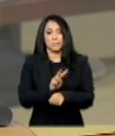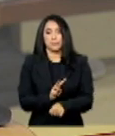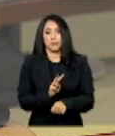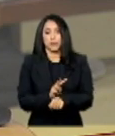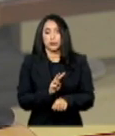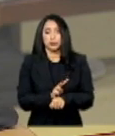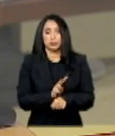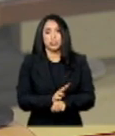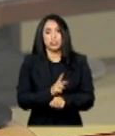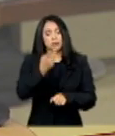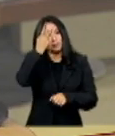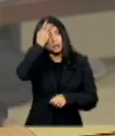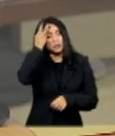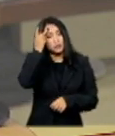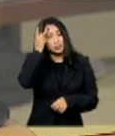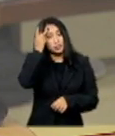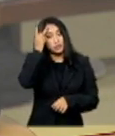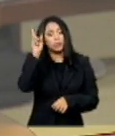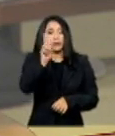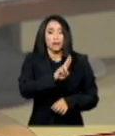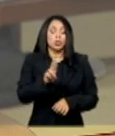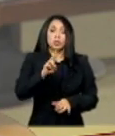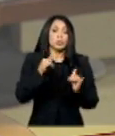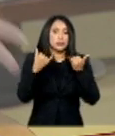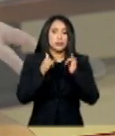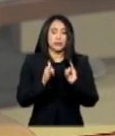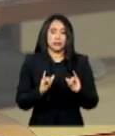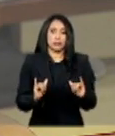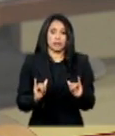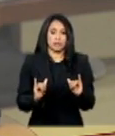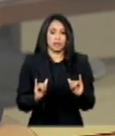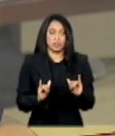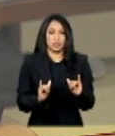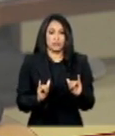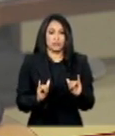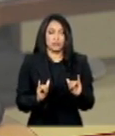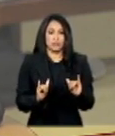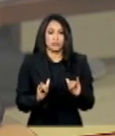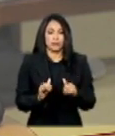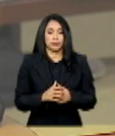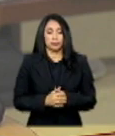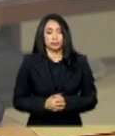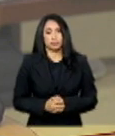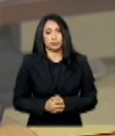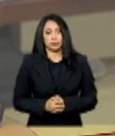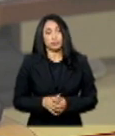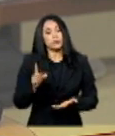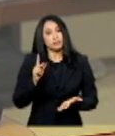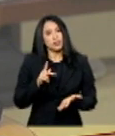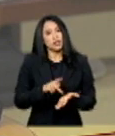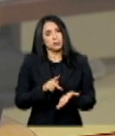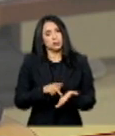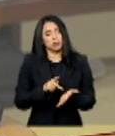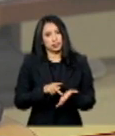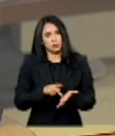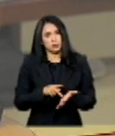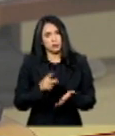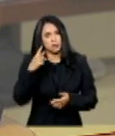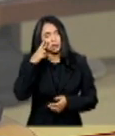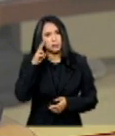mas a matéria não é encaixar tudo no consumidor na verdade o ente federativo